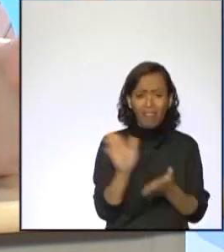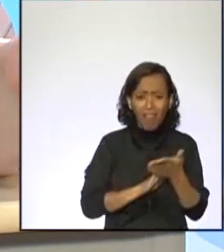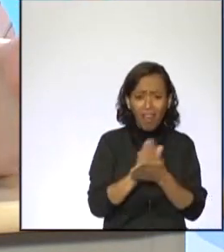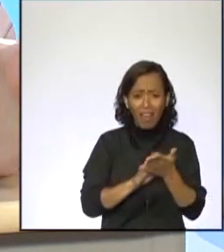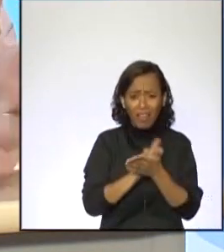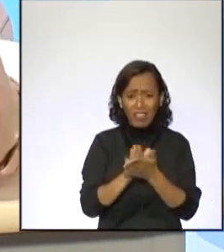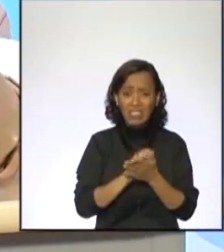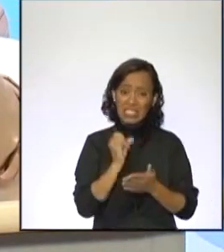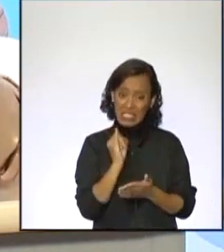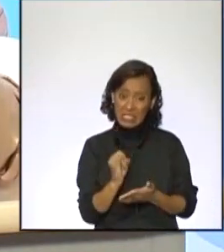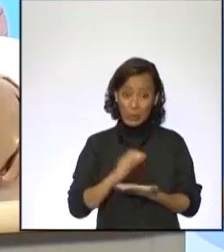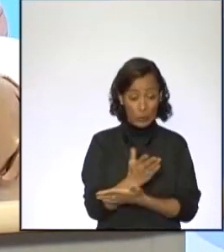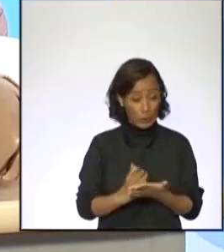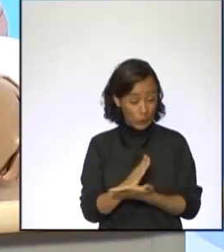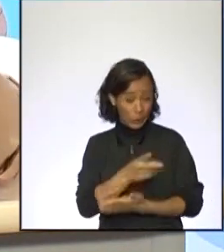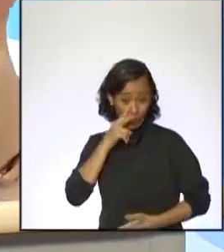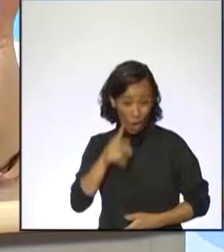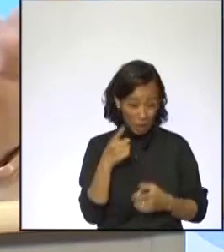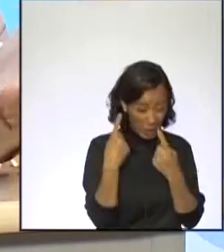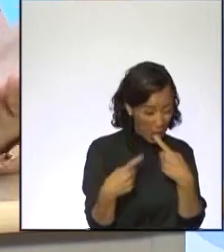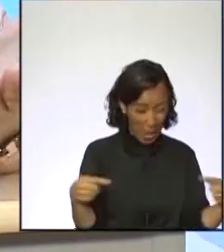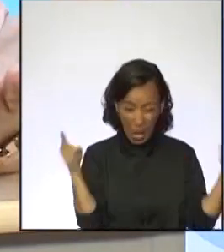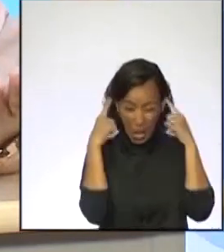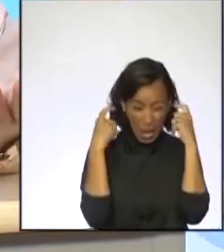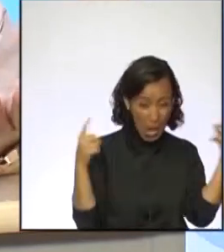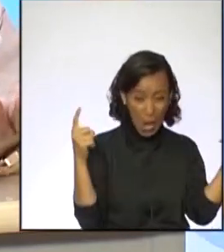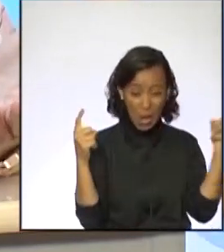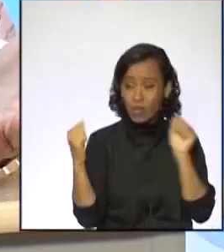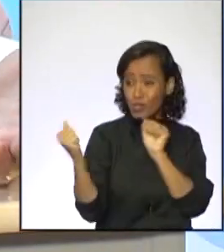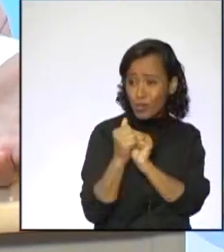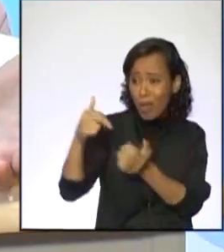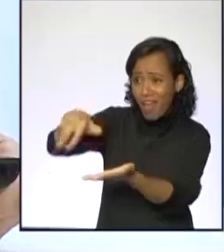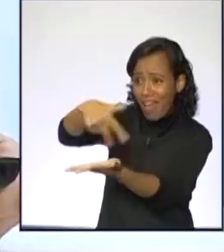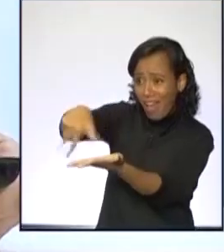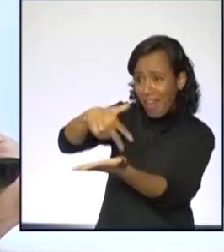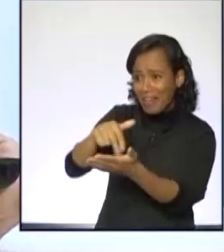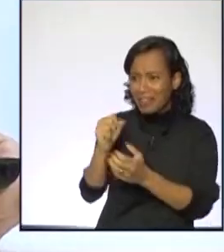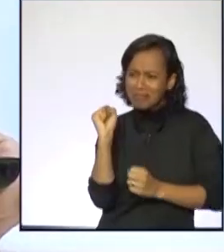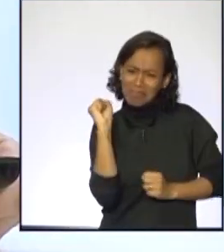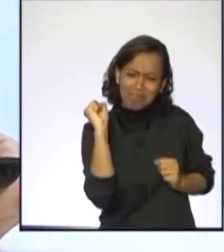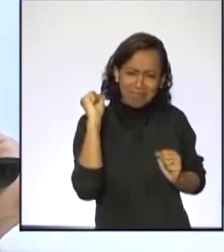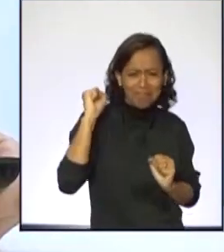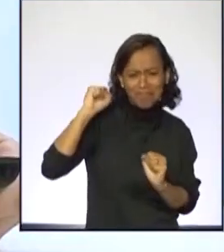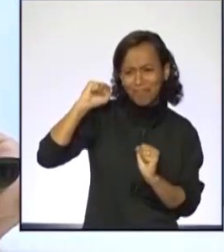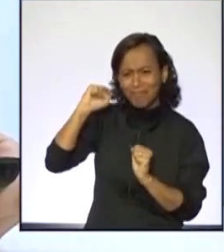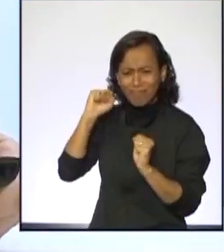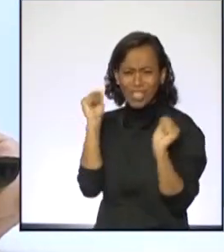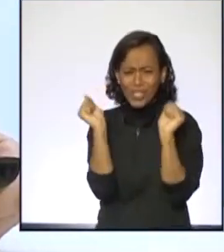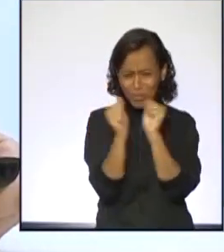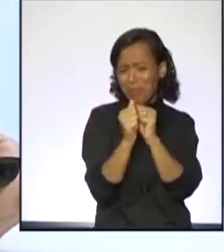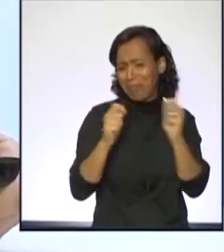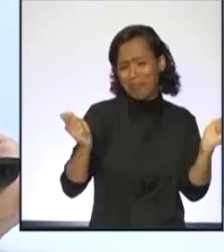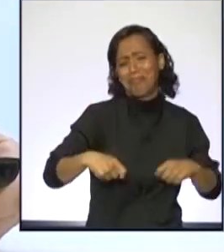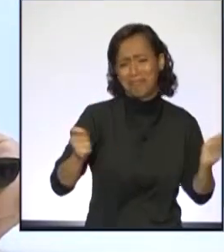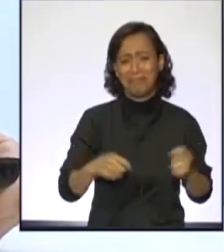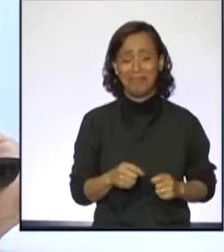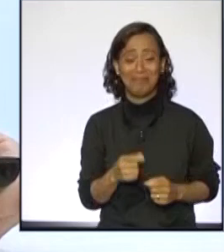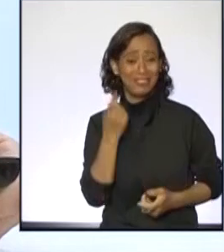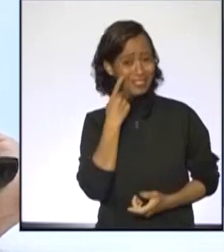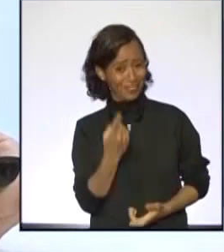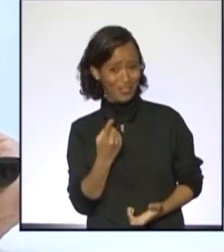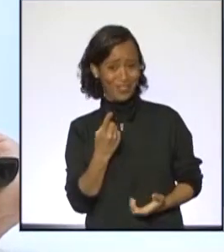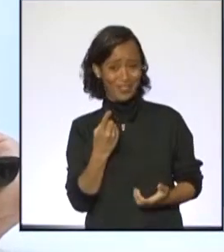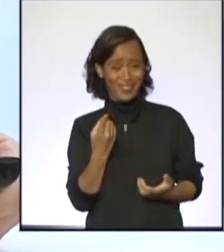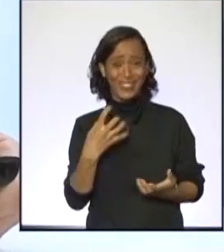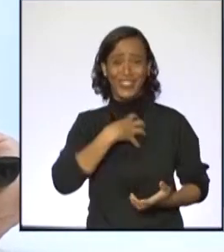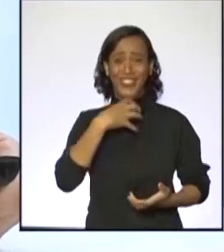estivesse alto. E se estivesse alto, talvez até dançaria junto. Então, veja só, né? É a reação que ele está